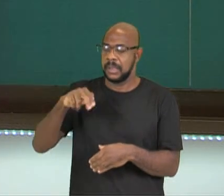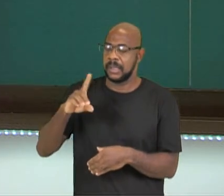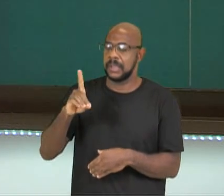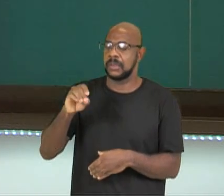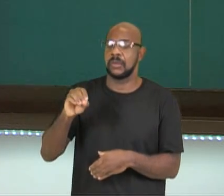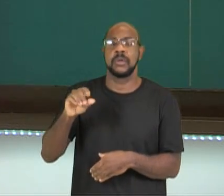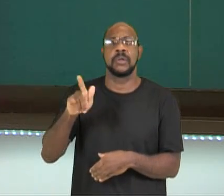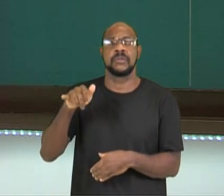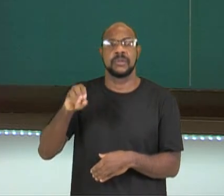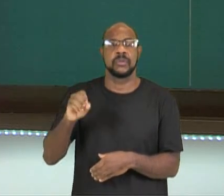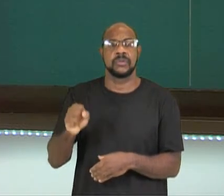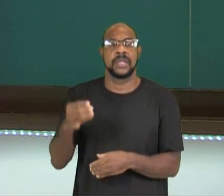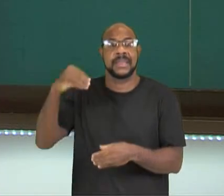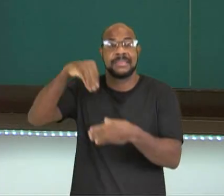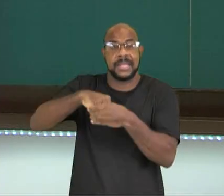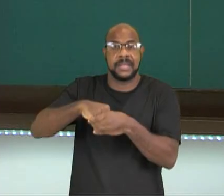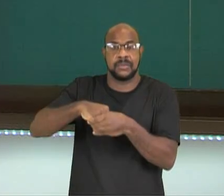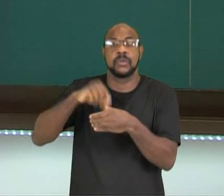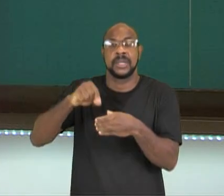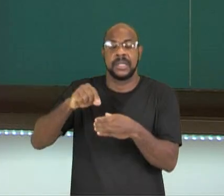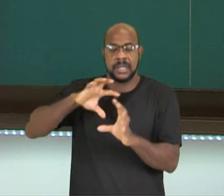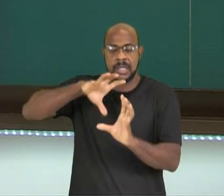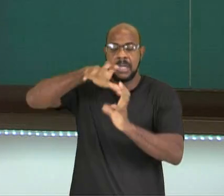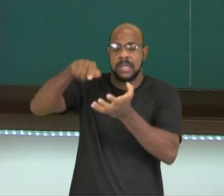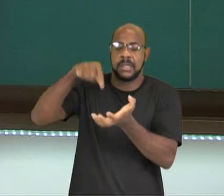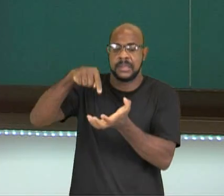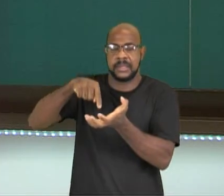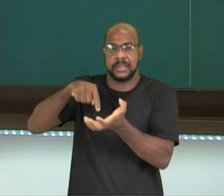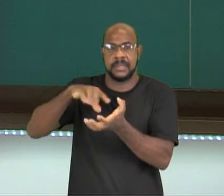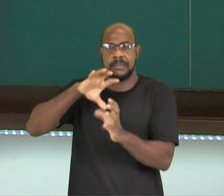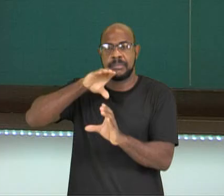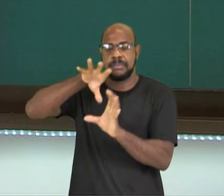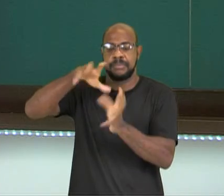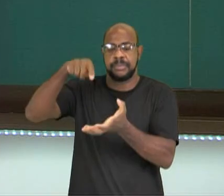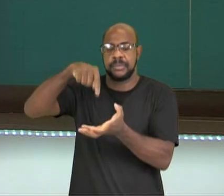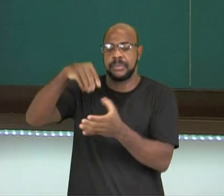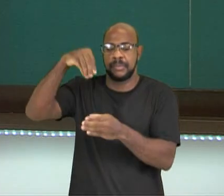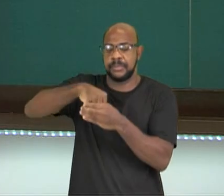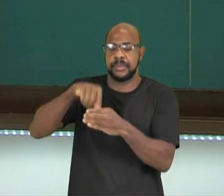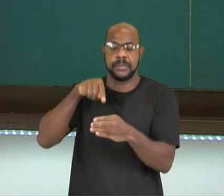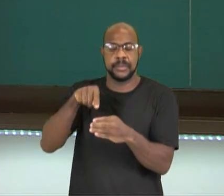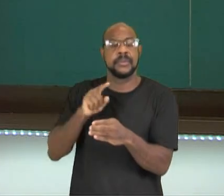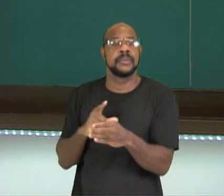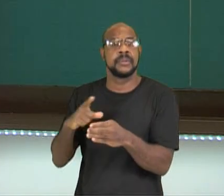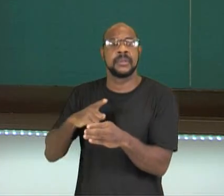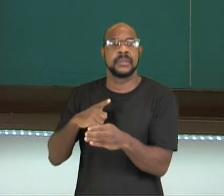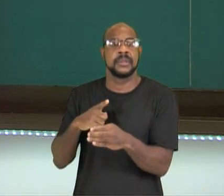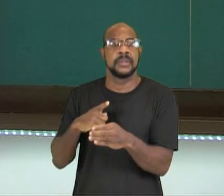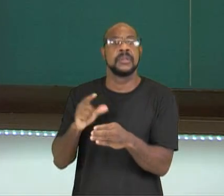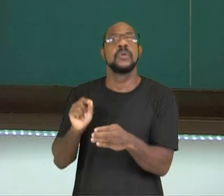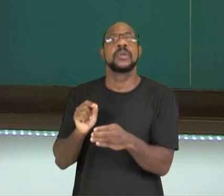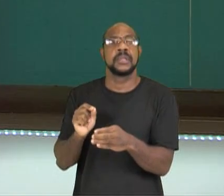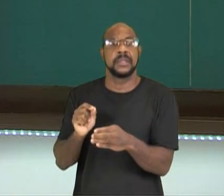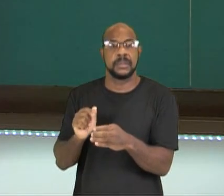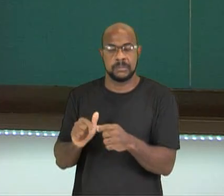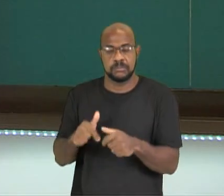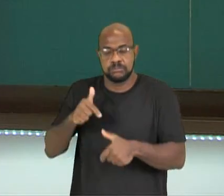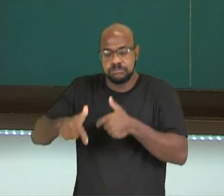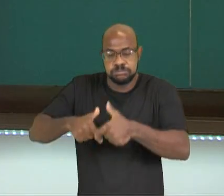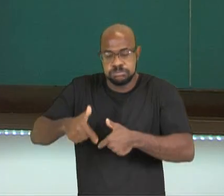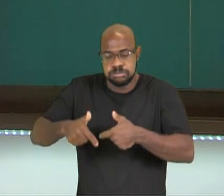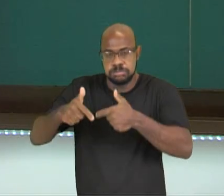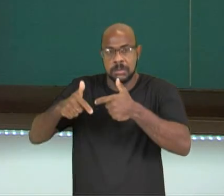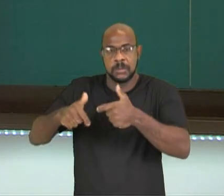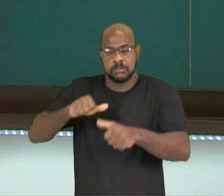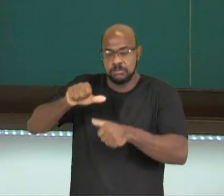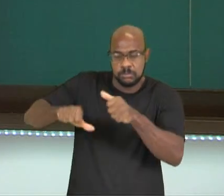dentro da Terra, né? Do interior do nosso planeta. Eles agem lá no interior e modificam a